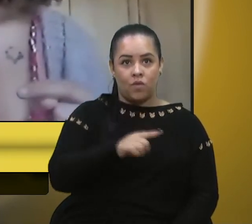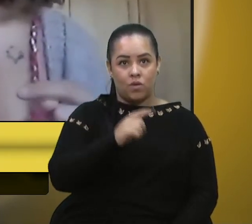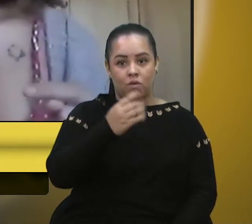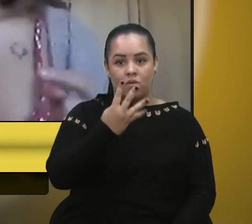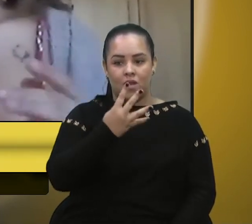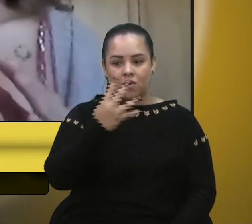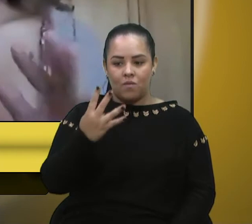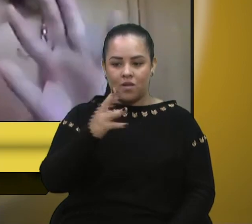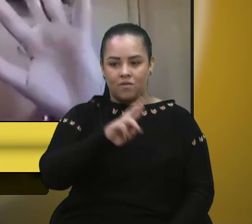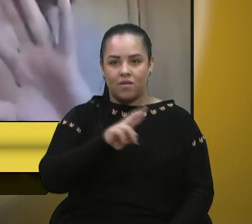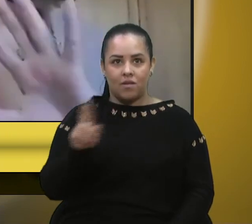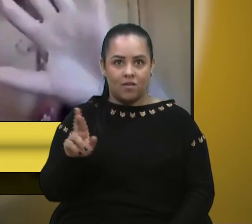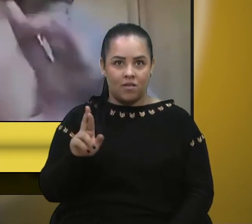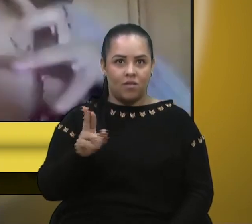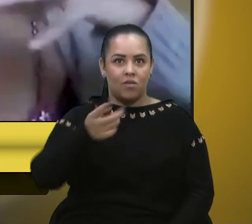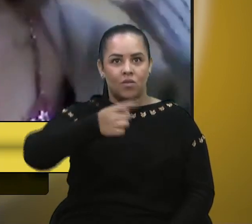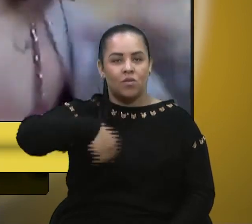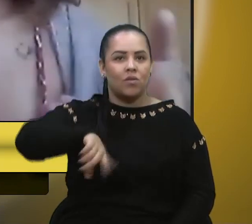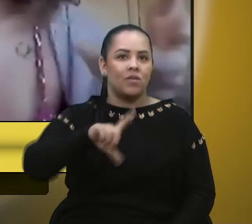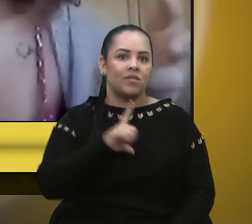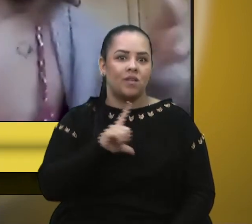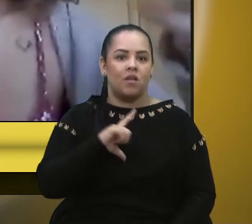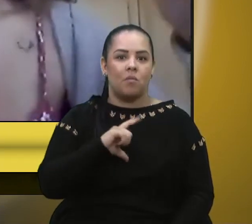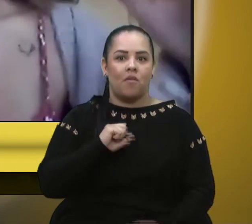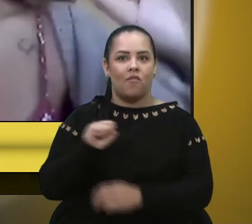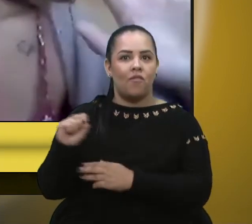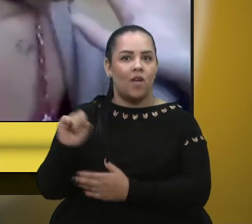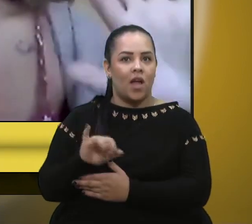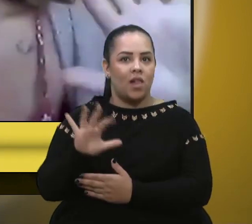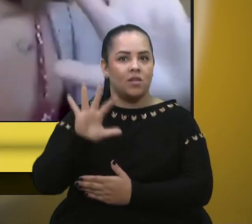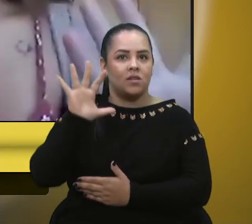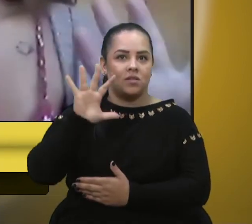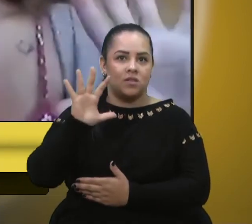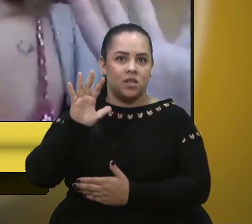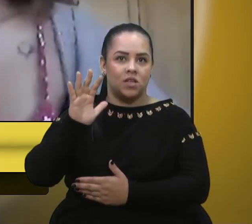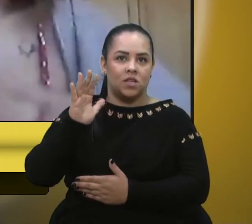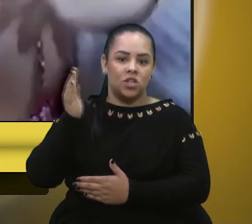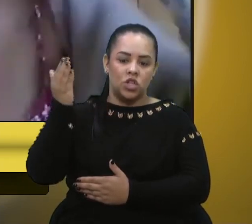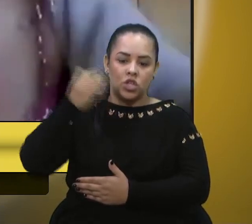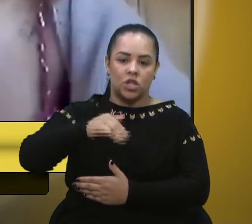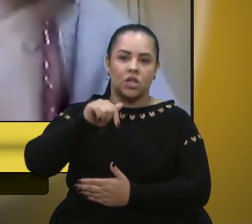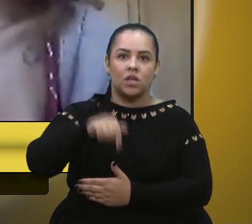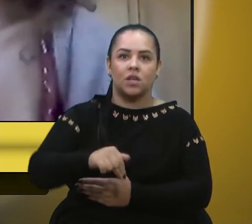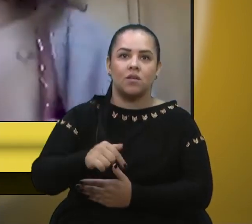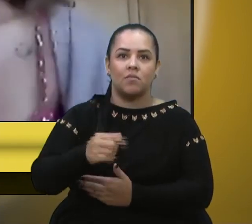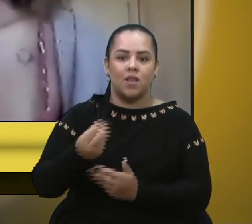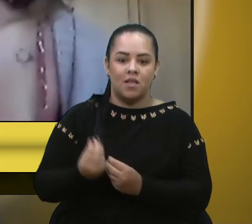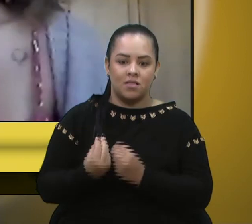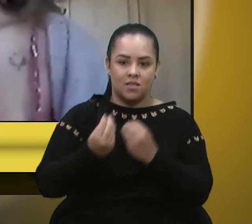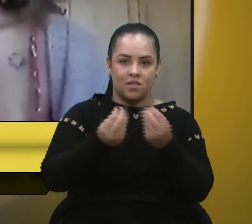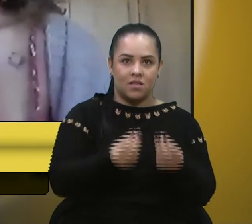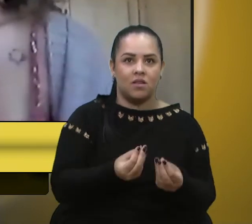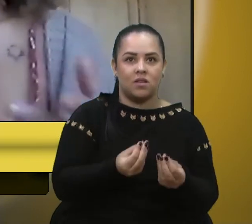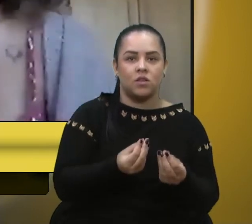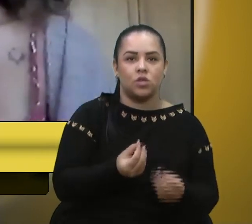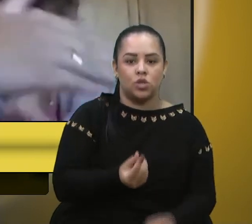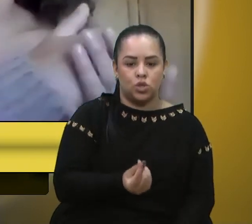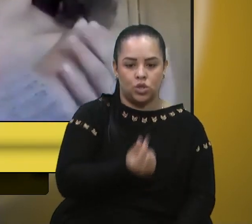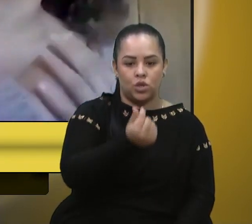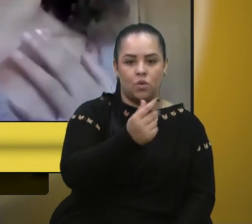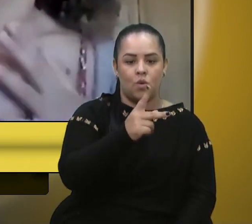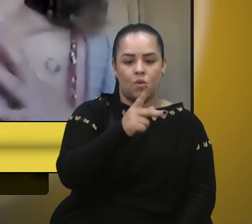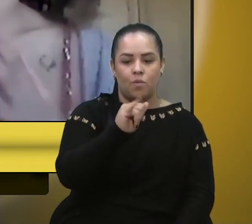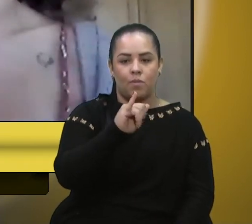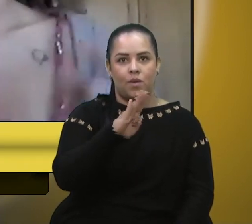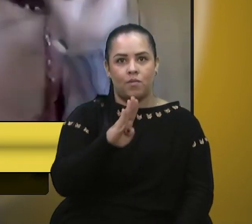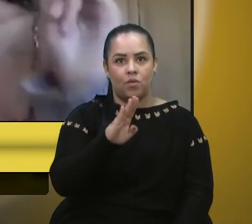R$1,44. Então, a gente também tem uma valorização que vem aqui para dar dinheiro ao nosso PIB só com a questão